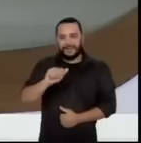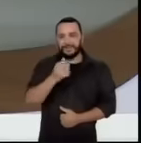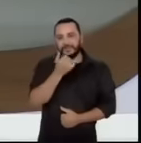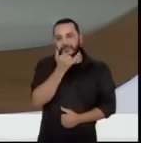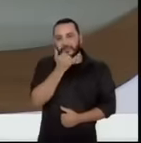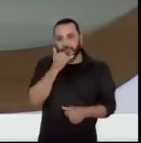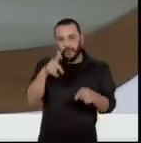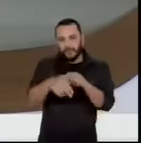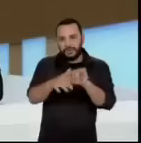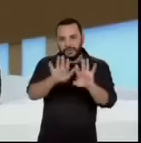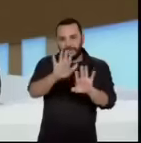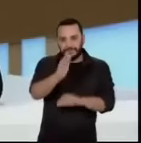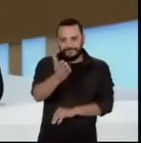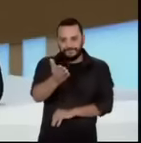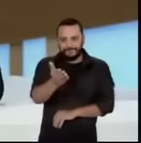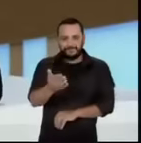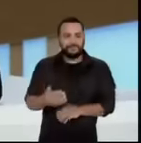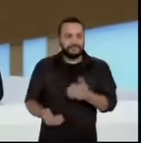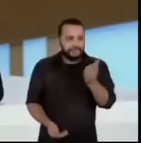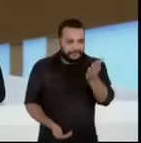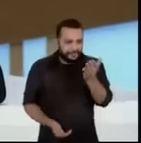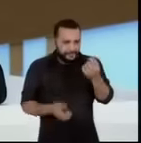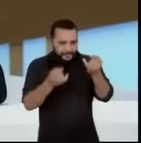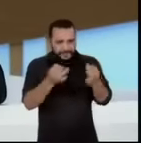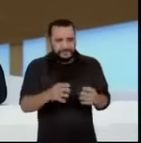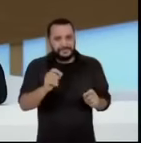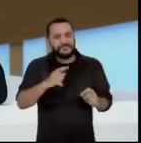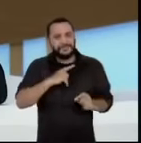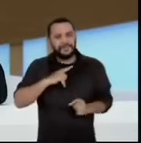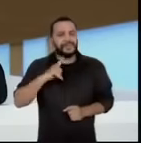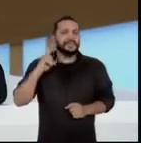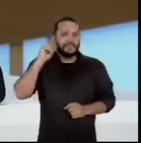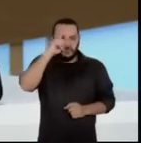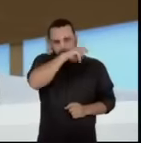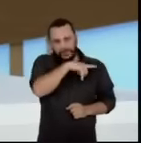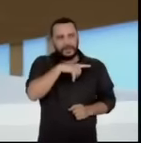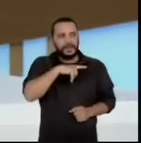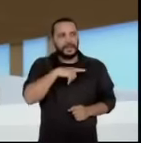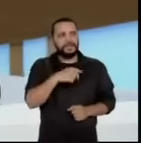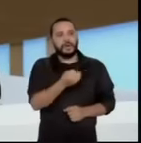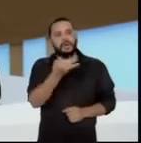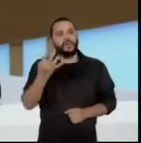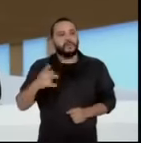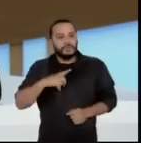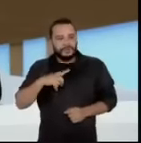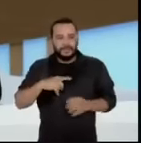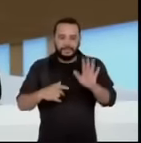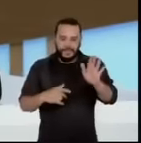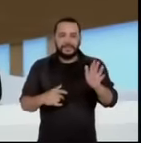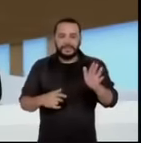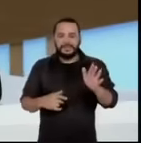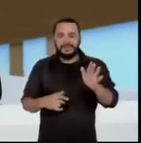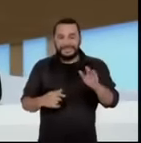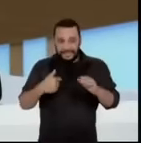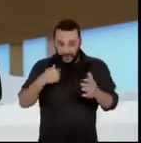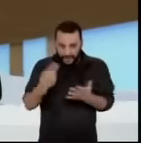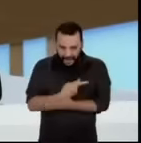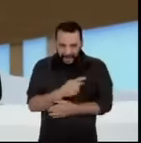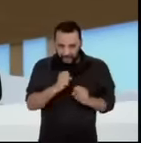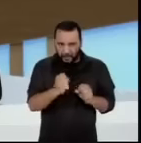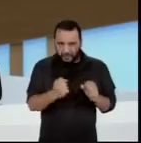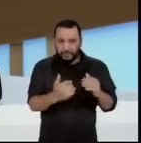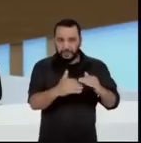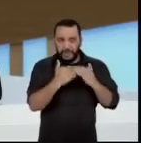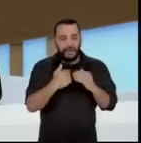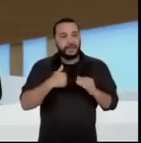Obrigada. Ministro, eu queria lhe perguntar o seguinte, o senhor está colocando os quadros de dificuldade que o senhor tem. Me corrija se eu estiver errado. Amazonas,